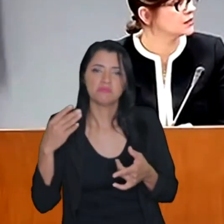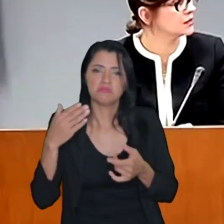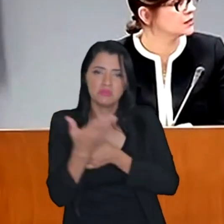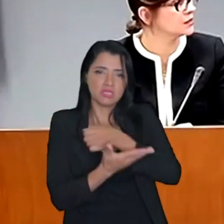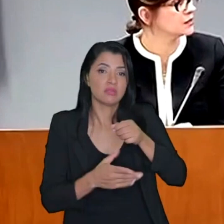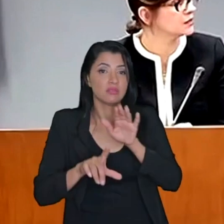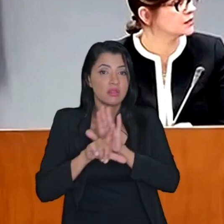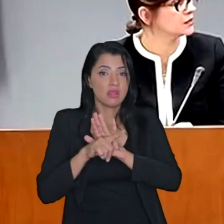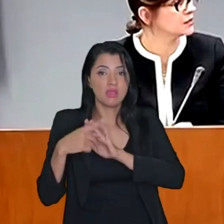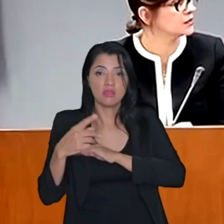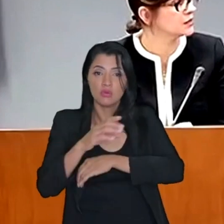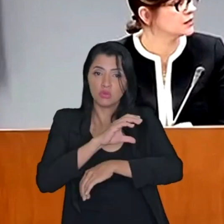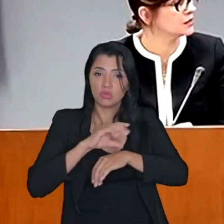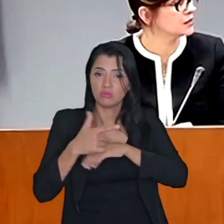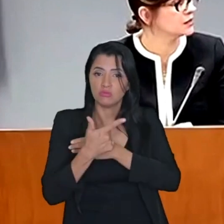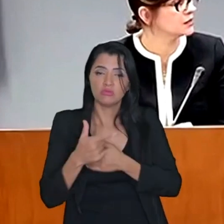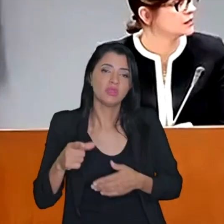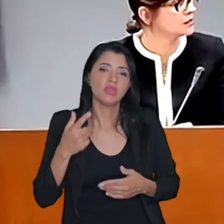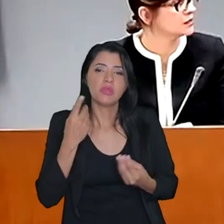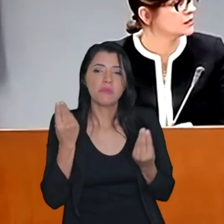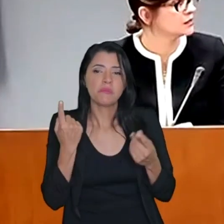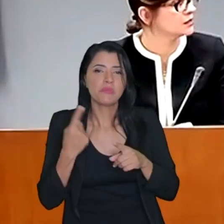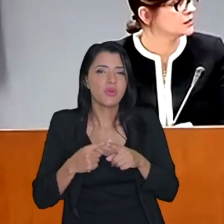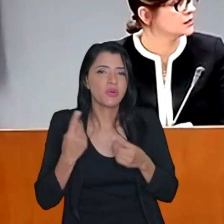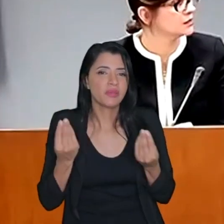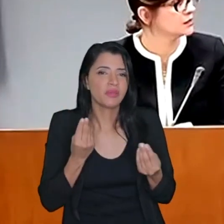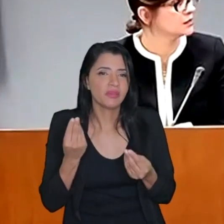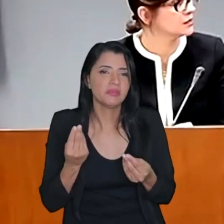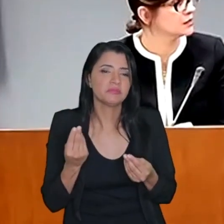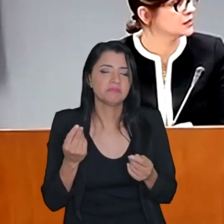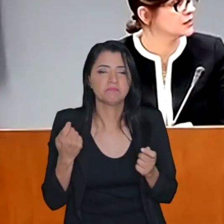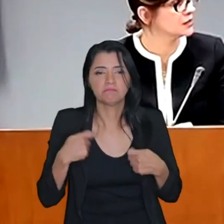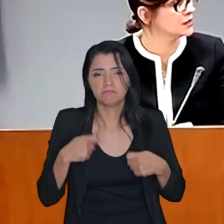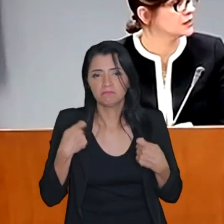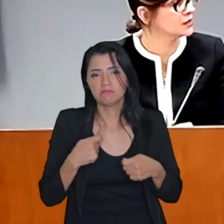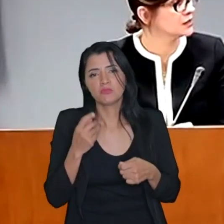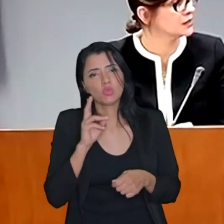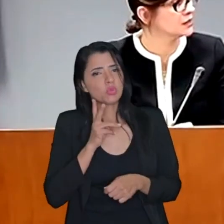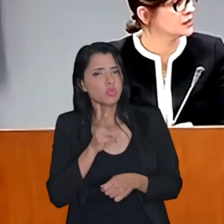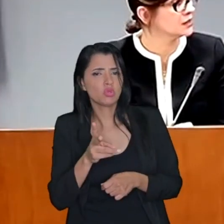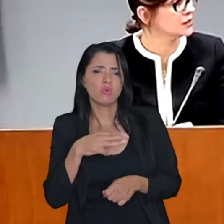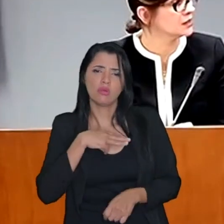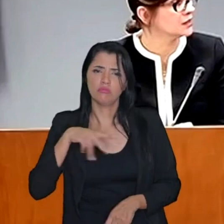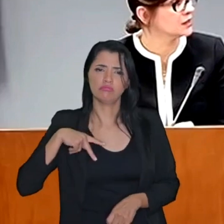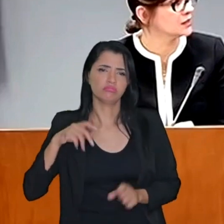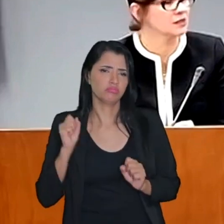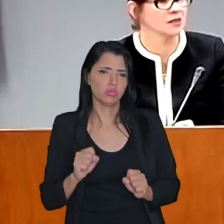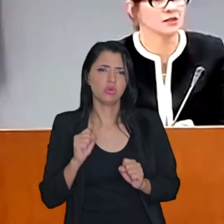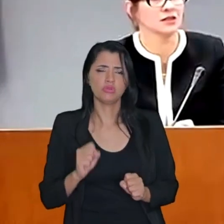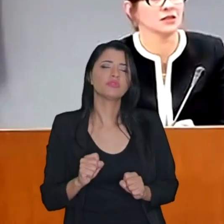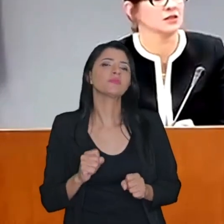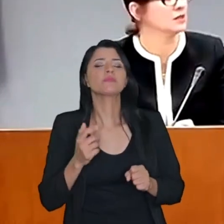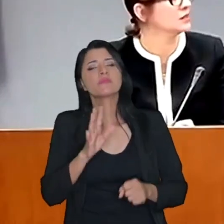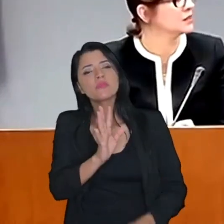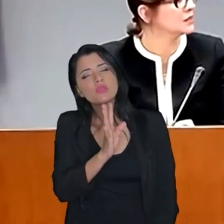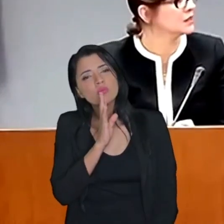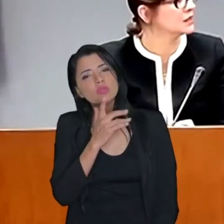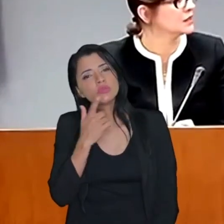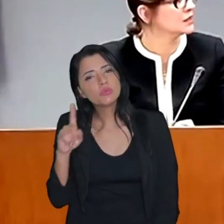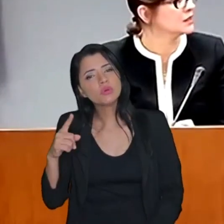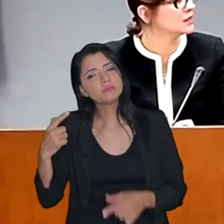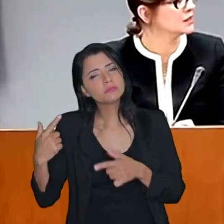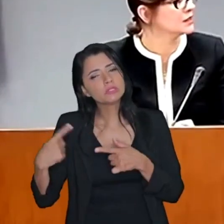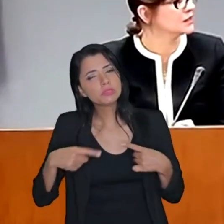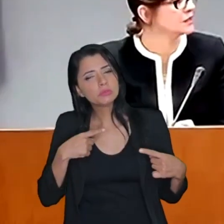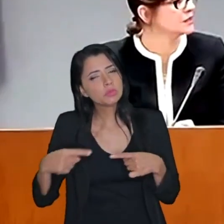lei brasileira, na Constituição brasileira, não vejo por que não deva permanecer no Ministério Público. Eu também conheço a